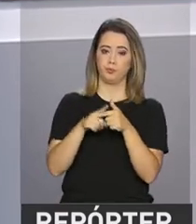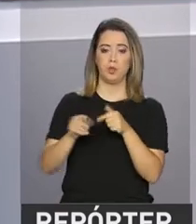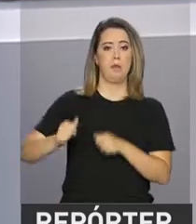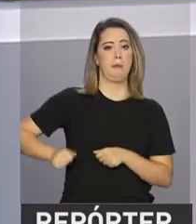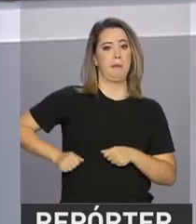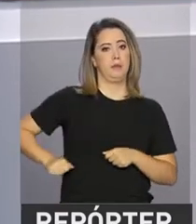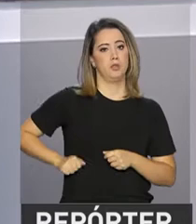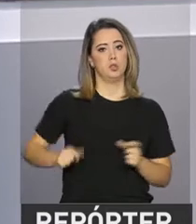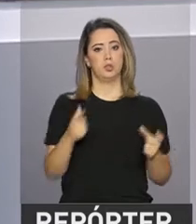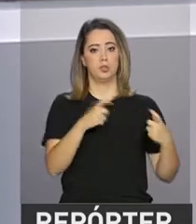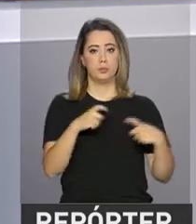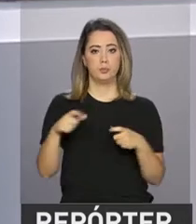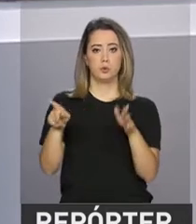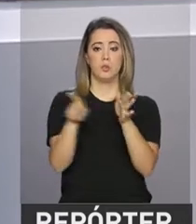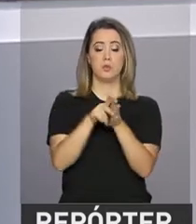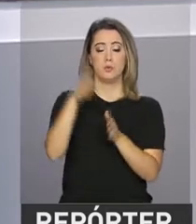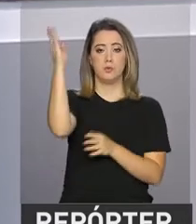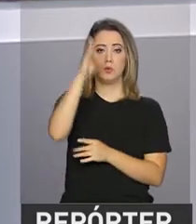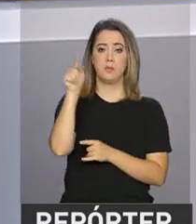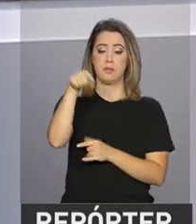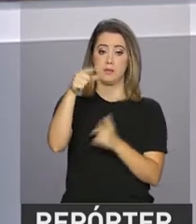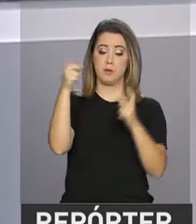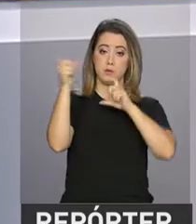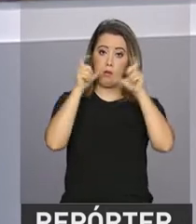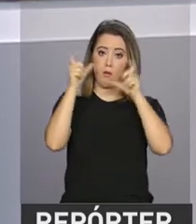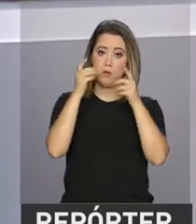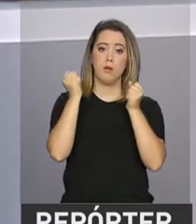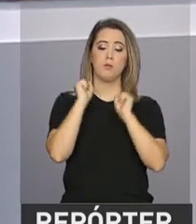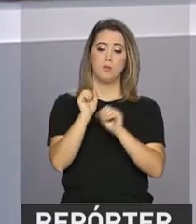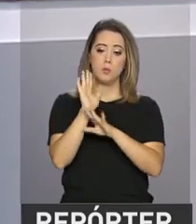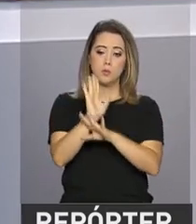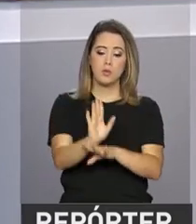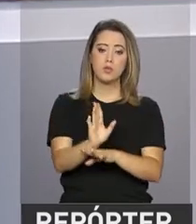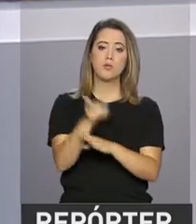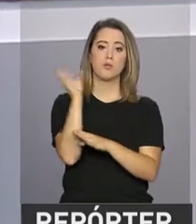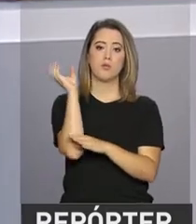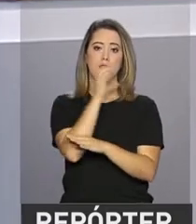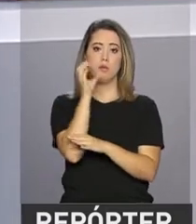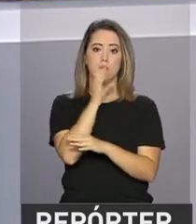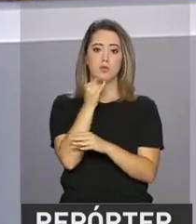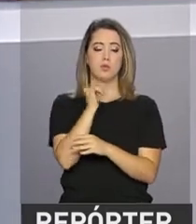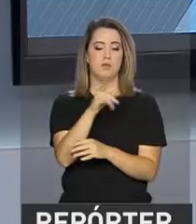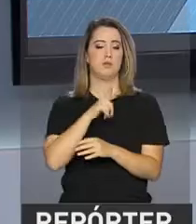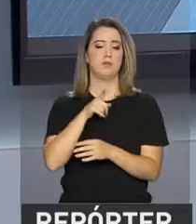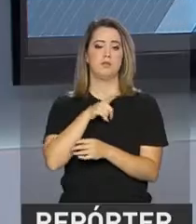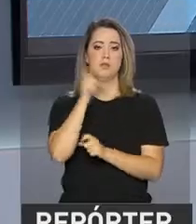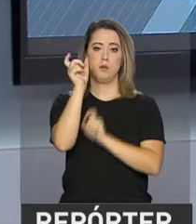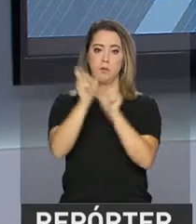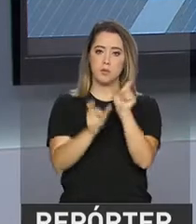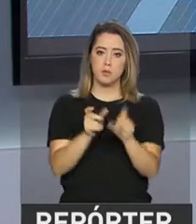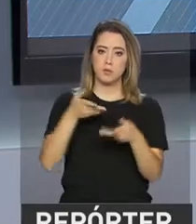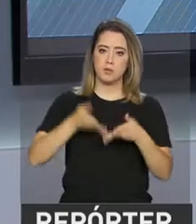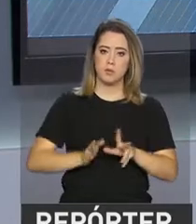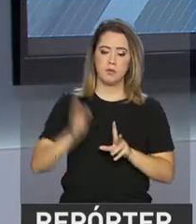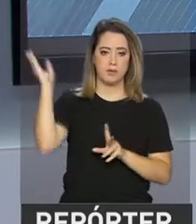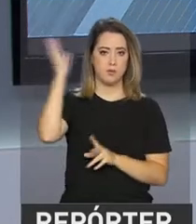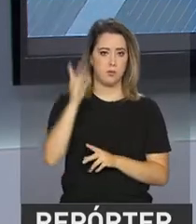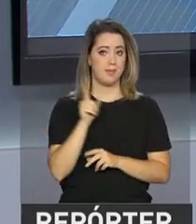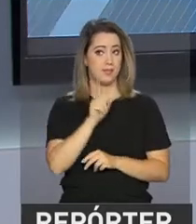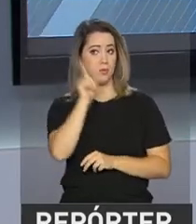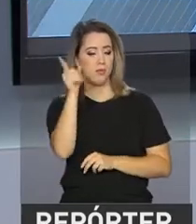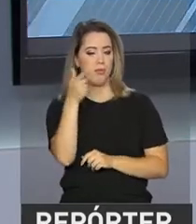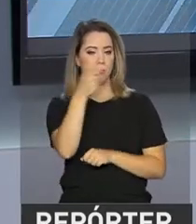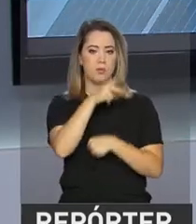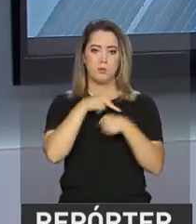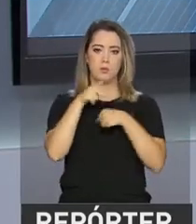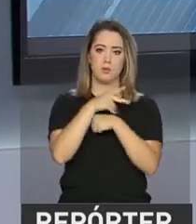consulados na região estão em alerta e prontos para atender emergências envolvendo brasileiros o itamaraty também divulgou nota sobre o